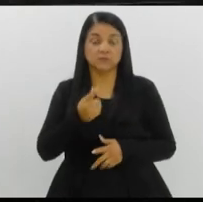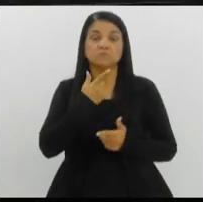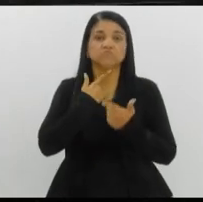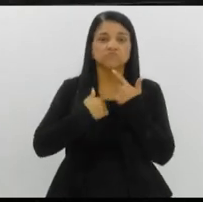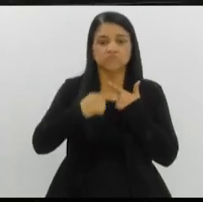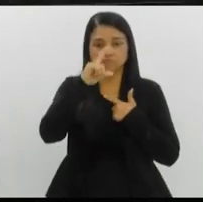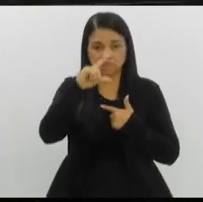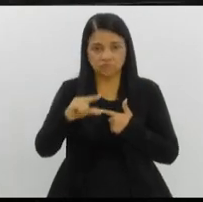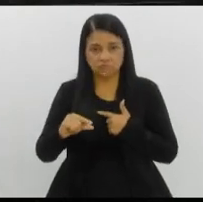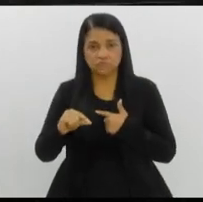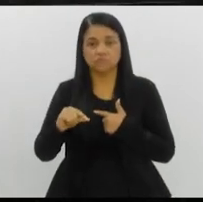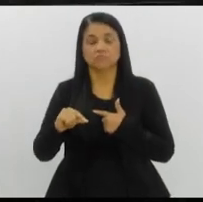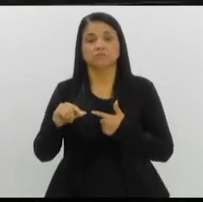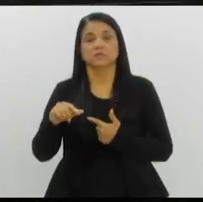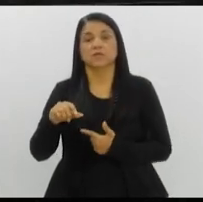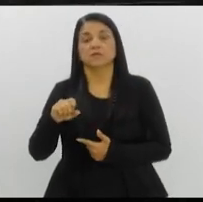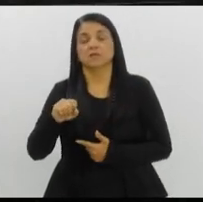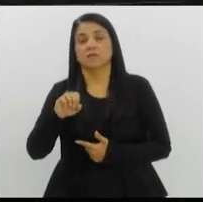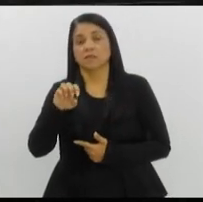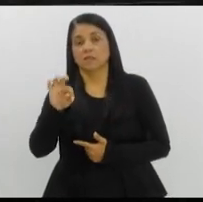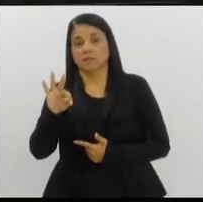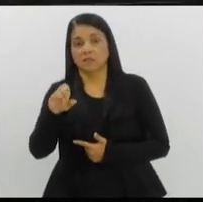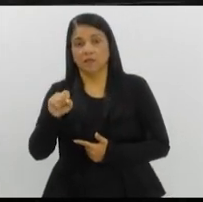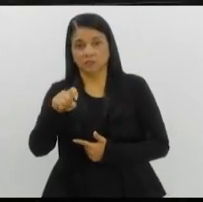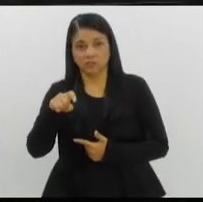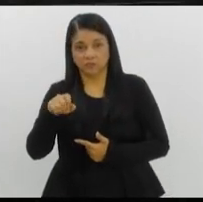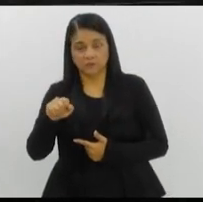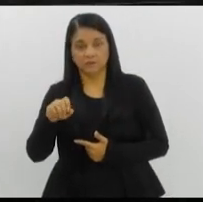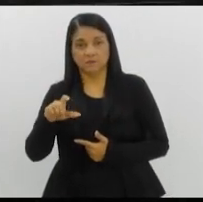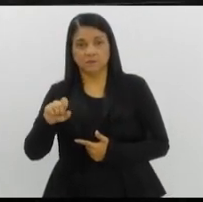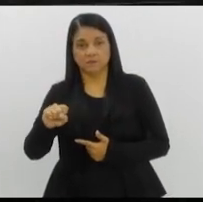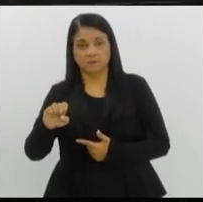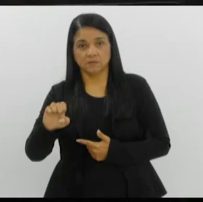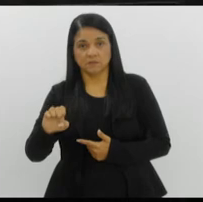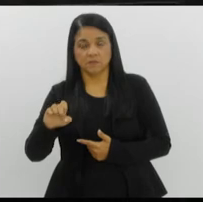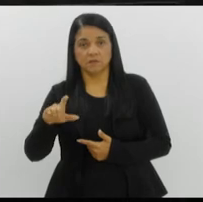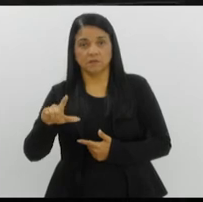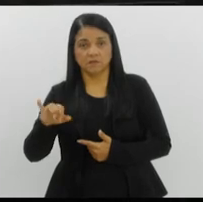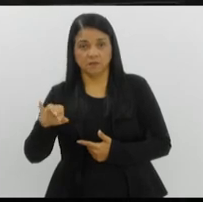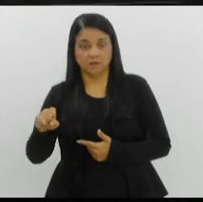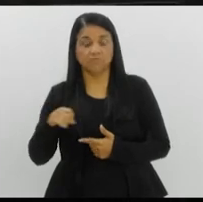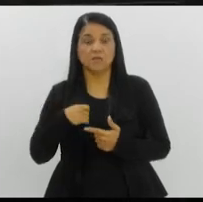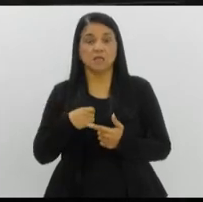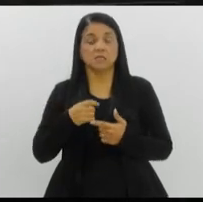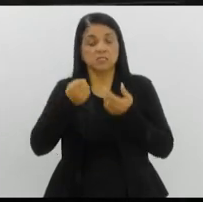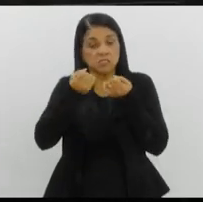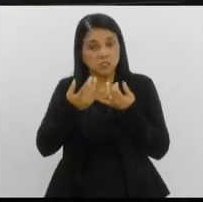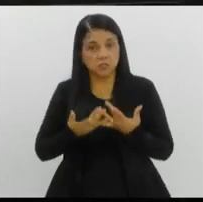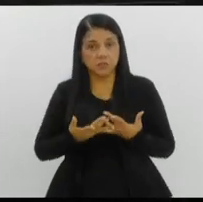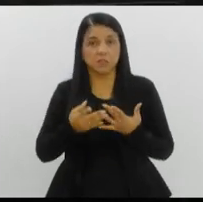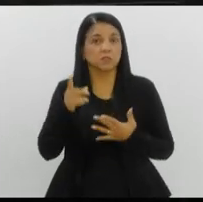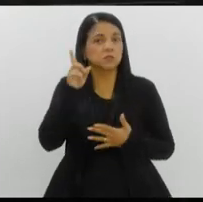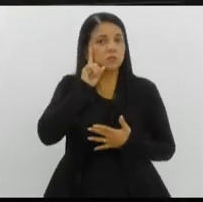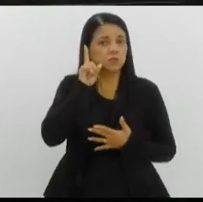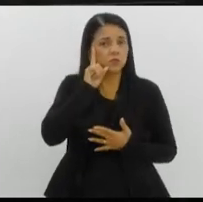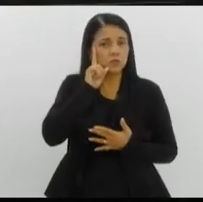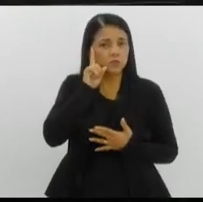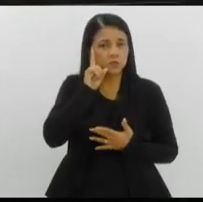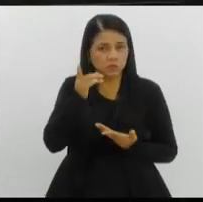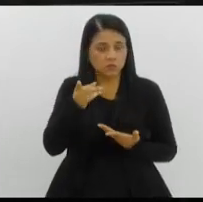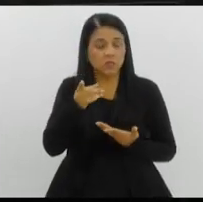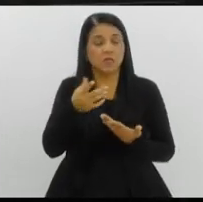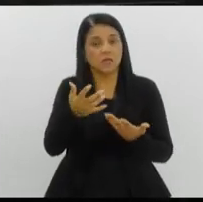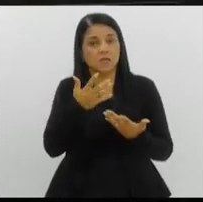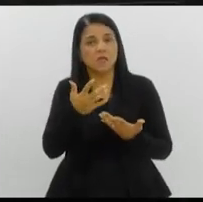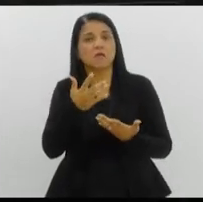e explicita isso quase toda semana, evidentemente ele também